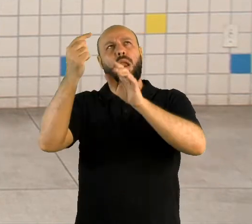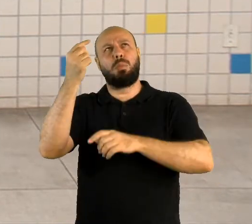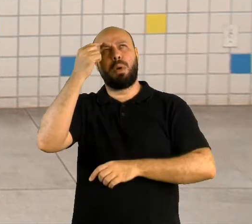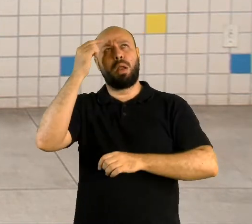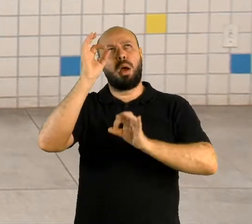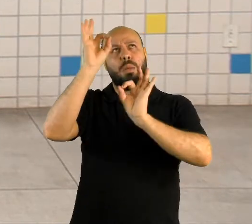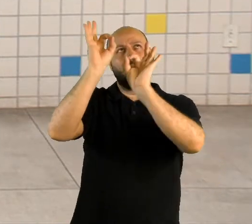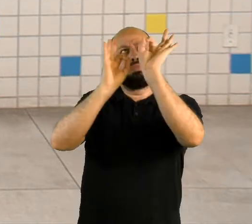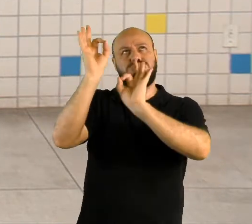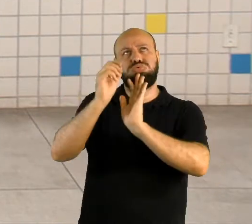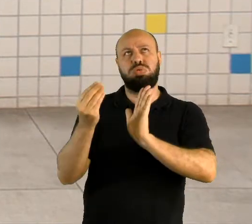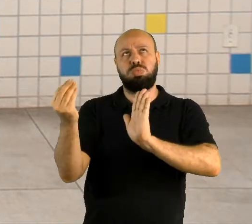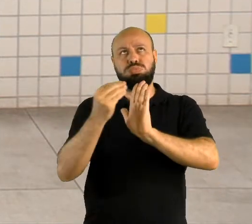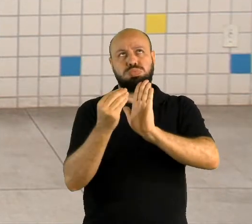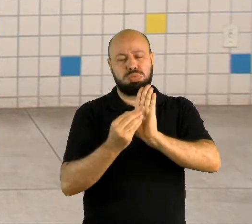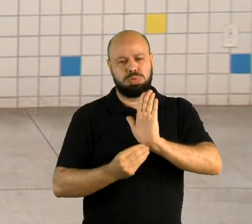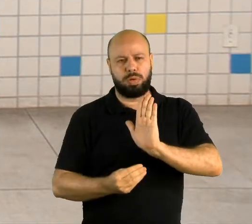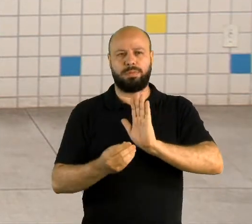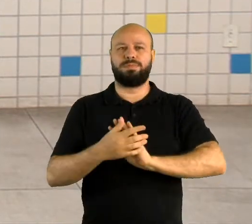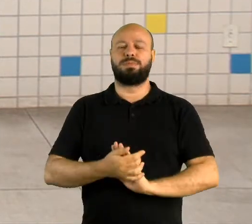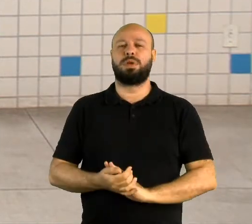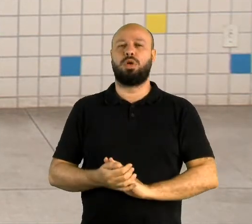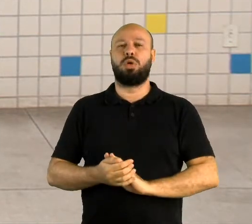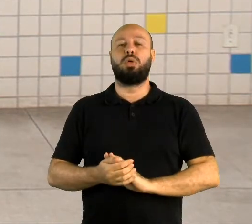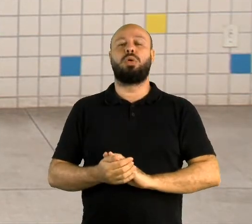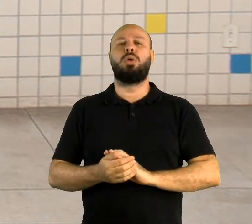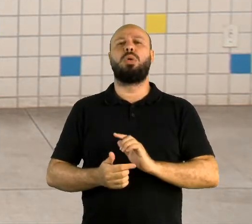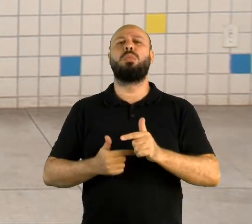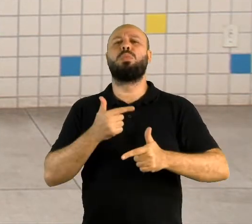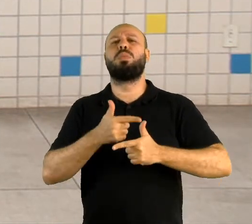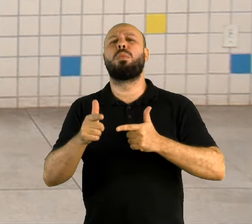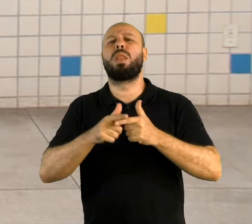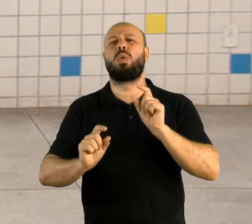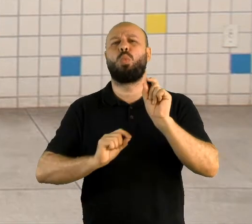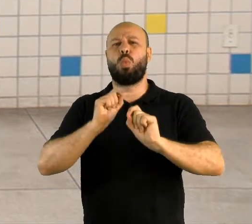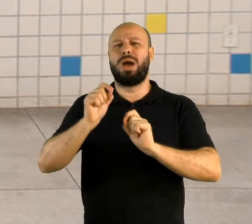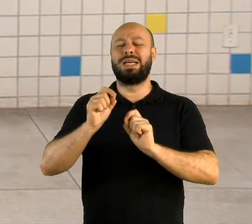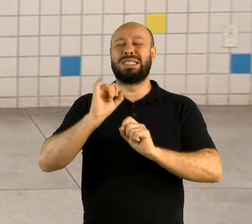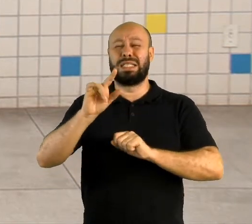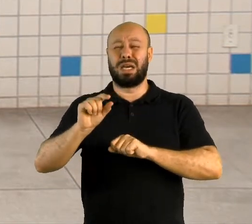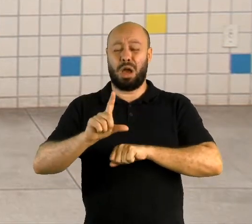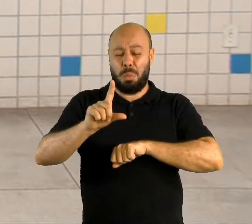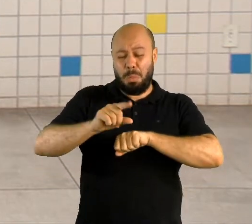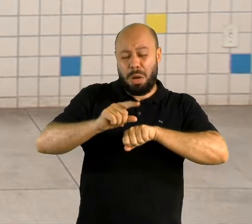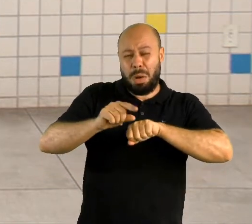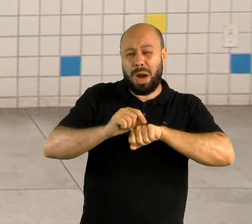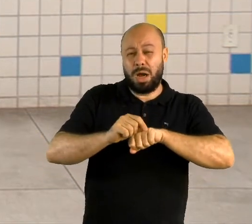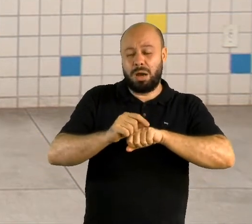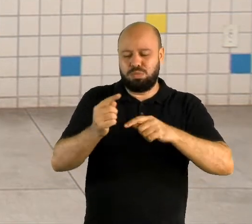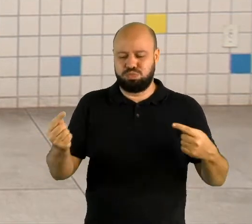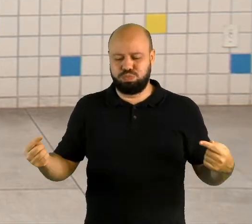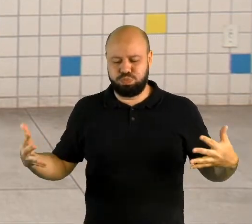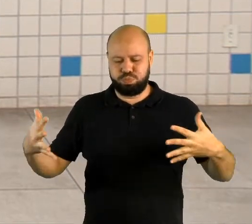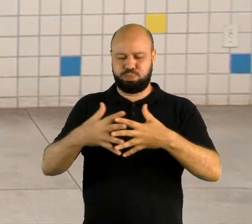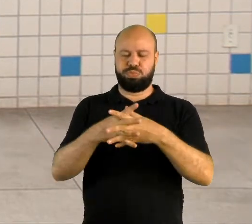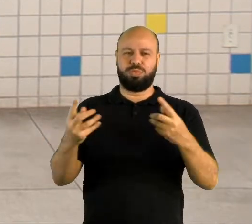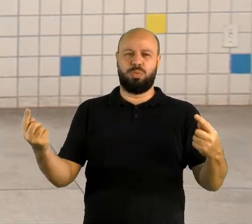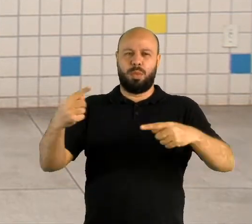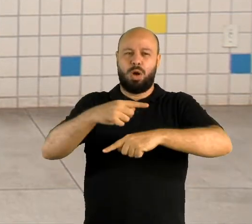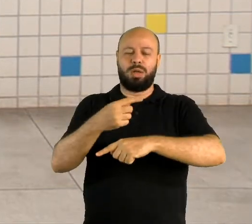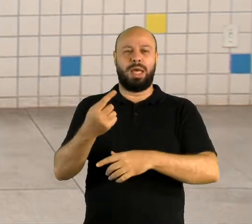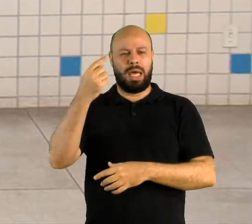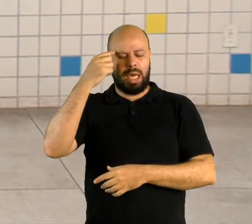pensamento. O problema é que sua argumentação se funda na oposição entre escrever